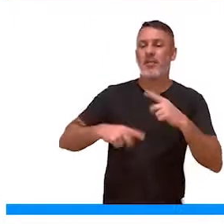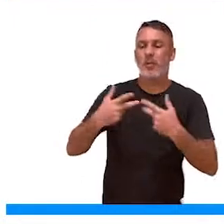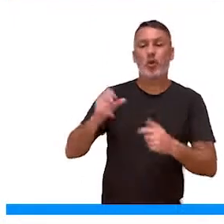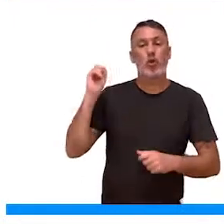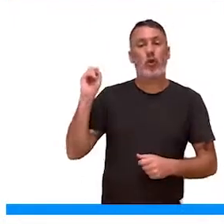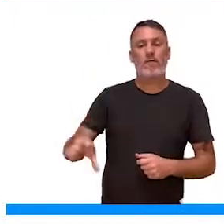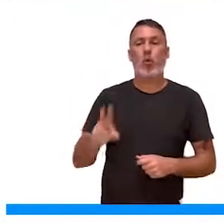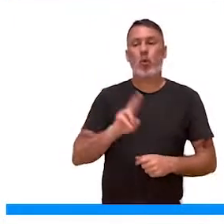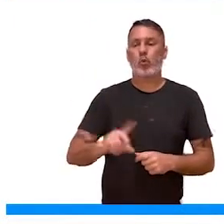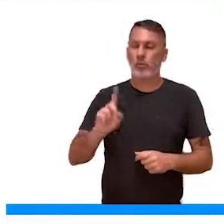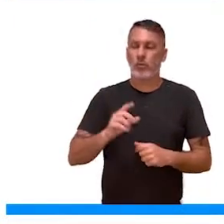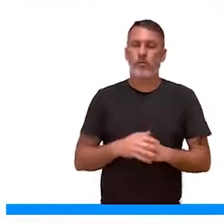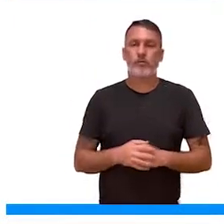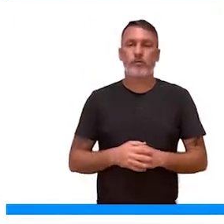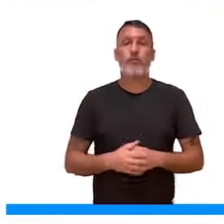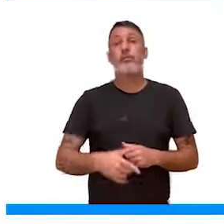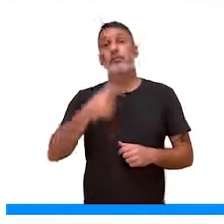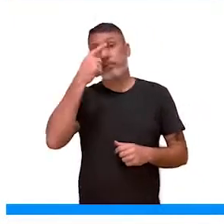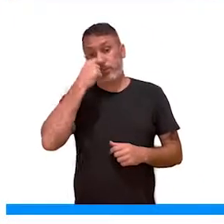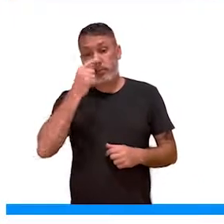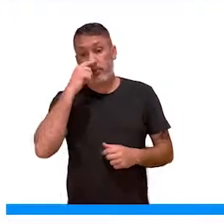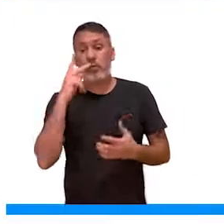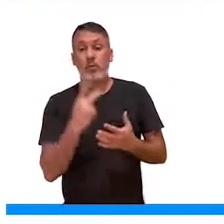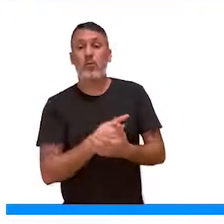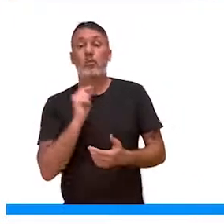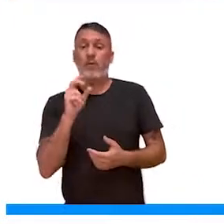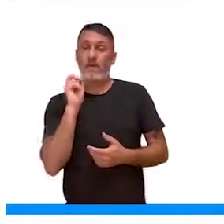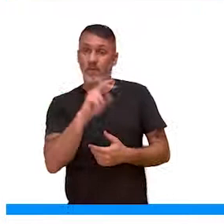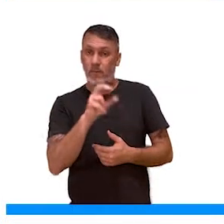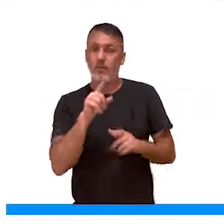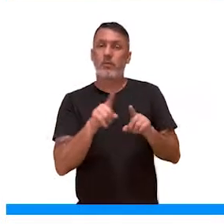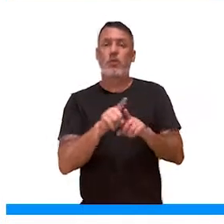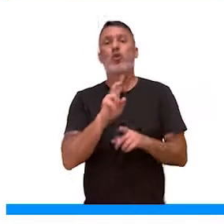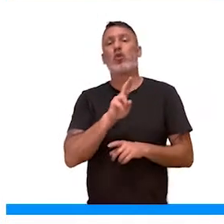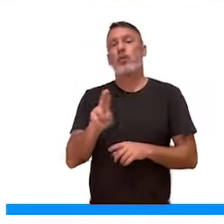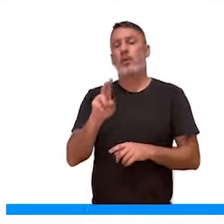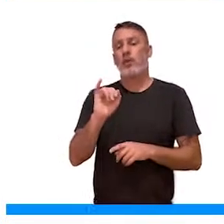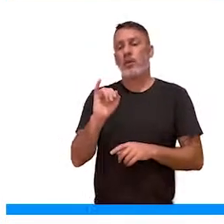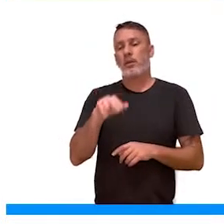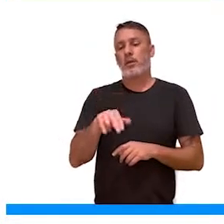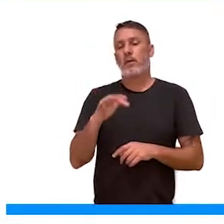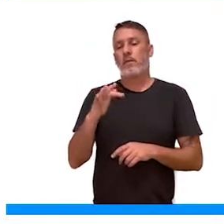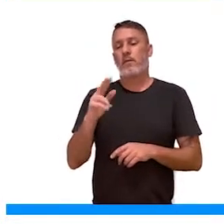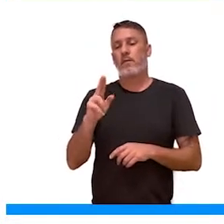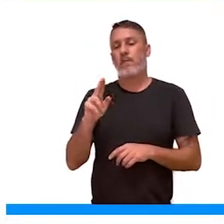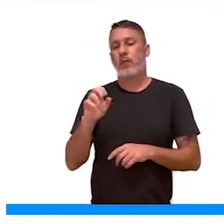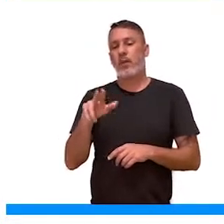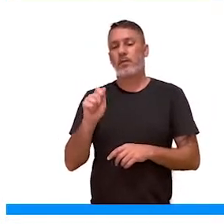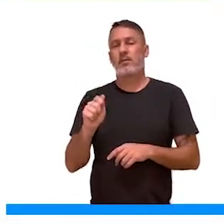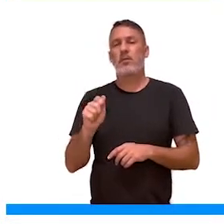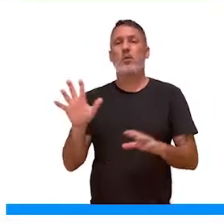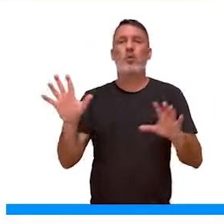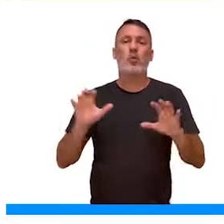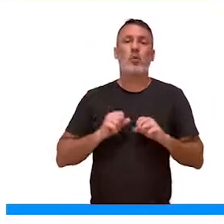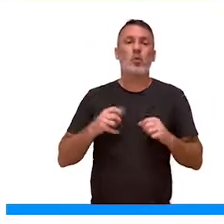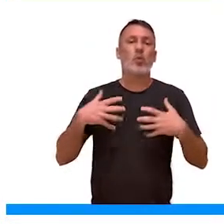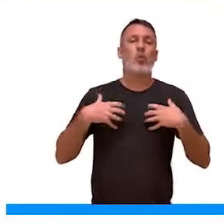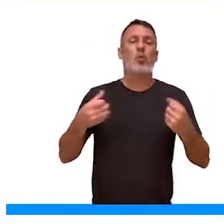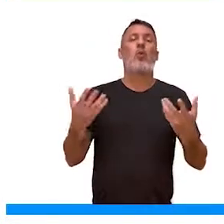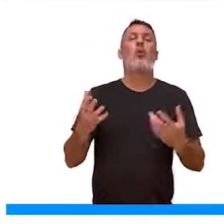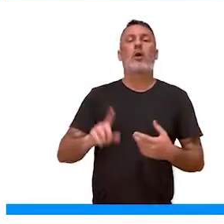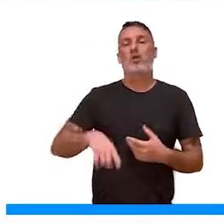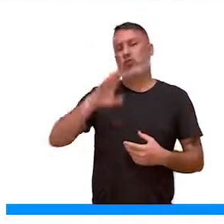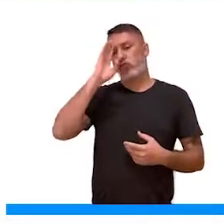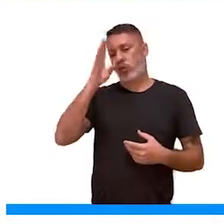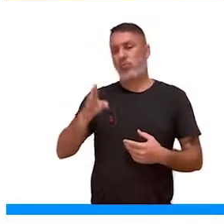e etc. A gripe é provocada por um vírus também, que é o influenza. A transmissão é contato direto, então não